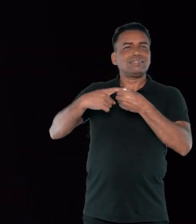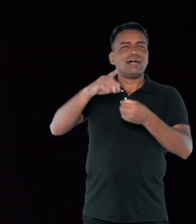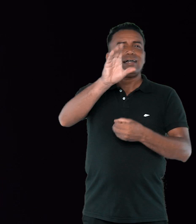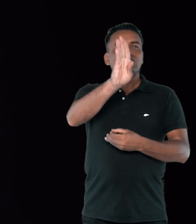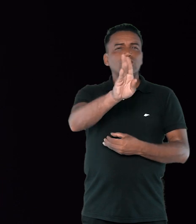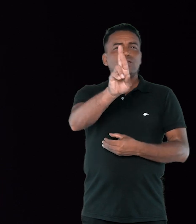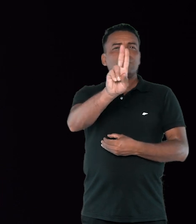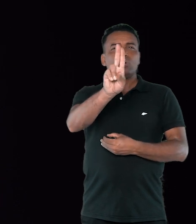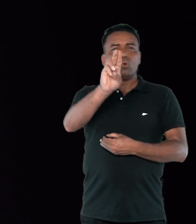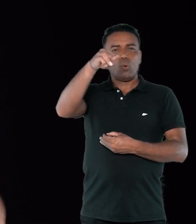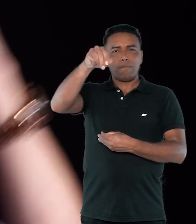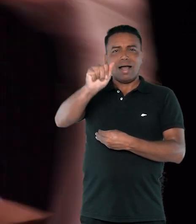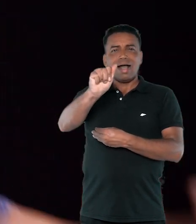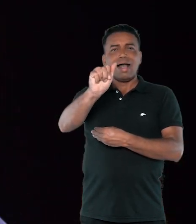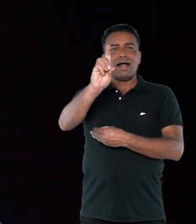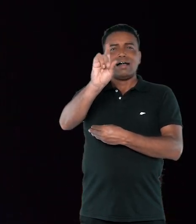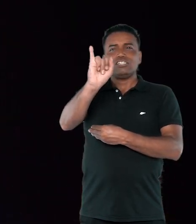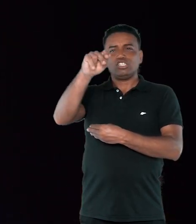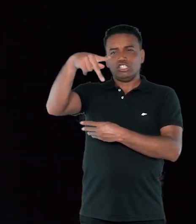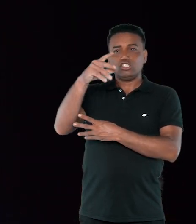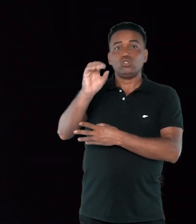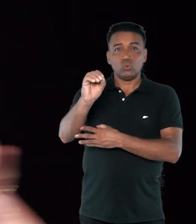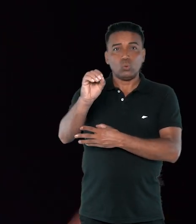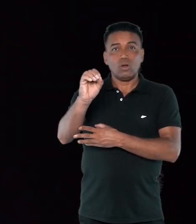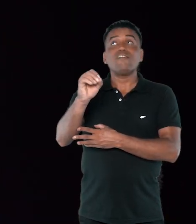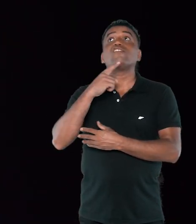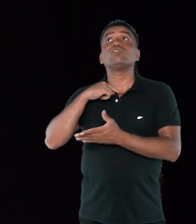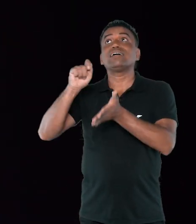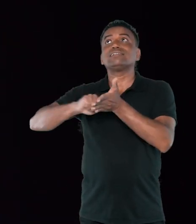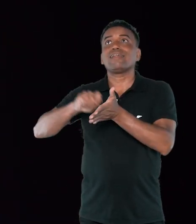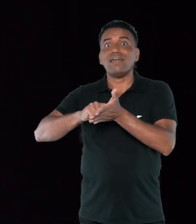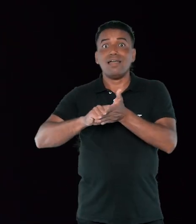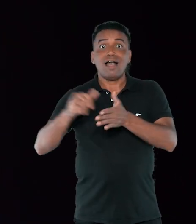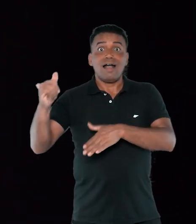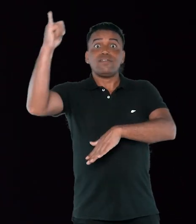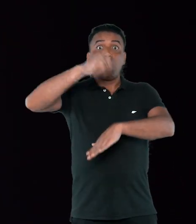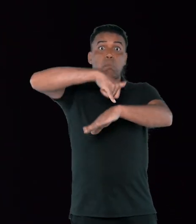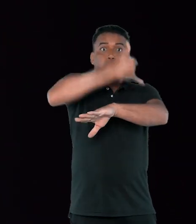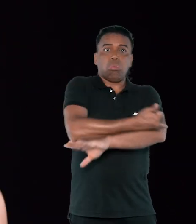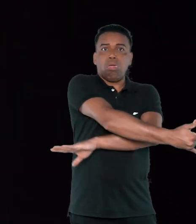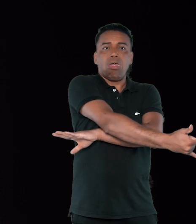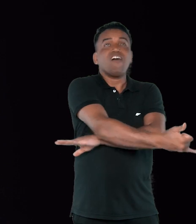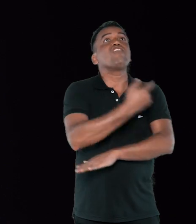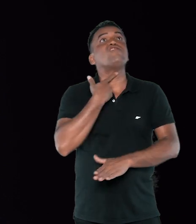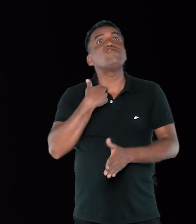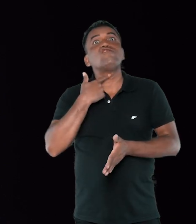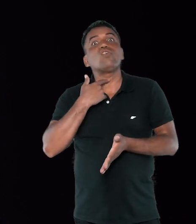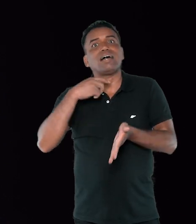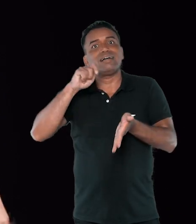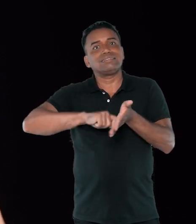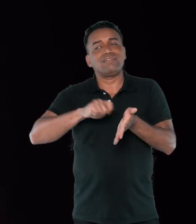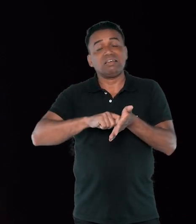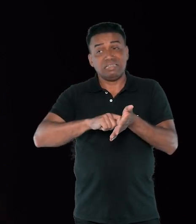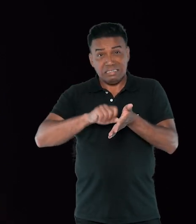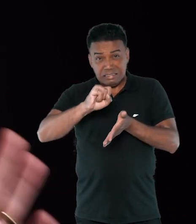tive que escrever. Caiu um avião, né? Eu preciso escrever. Parece que se eu não escrevo, eu passo mal.